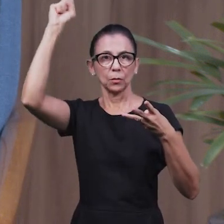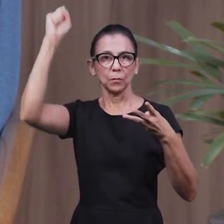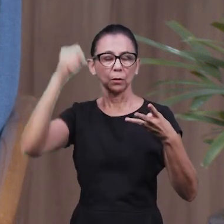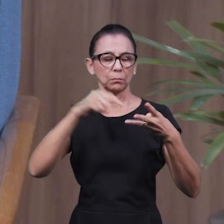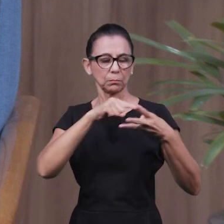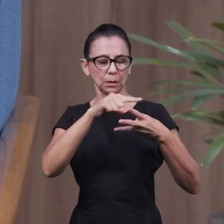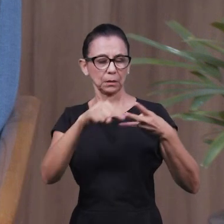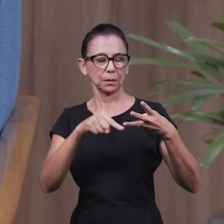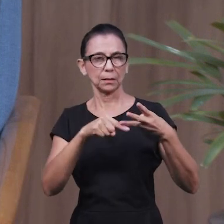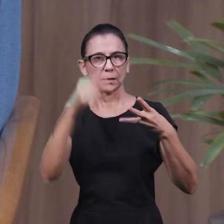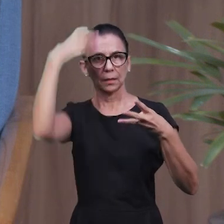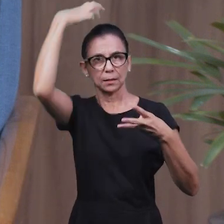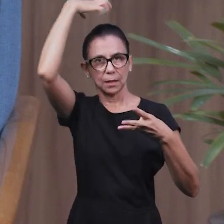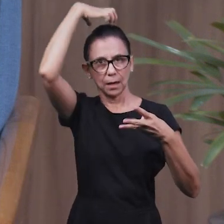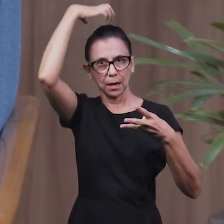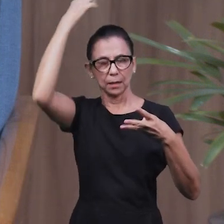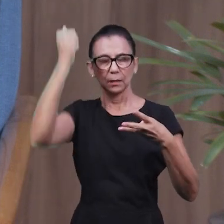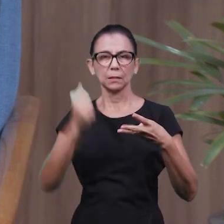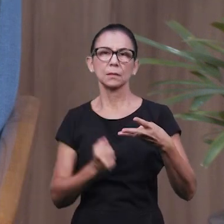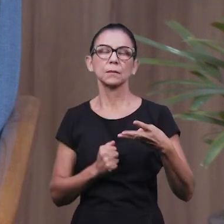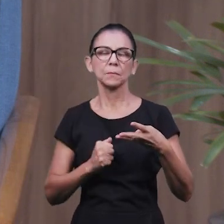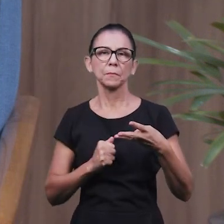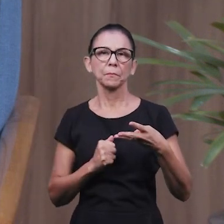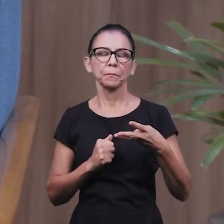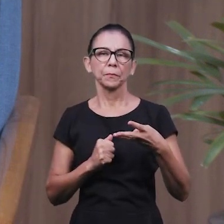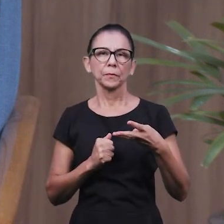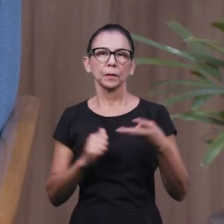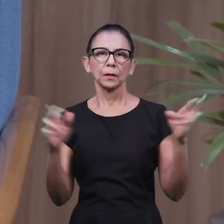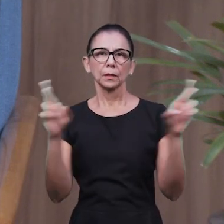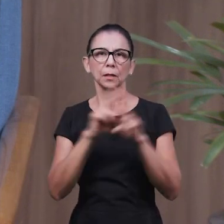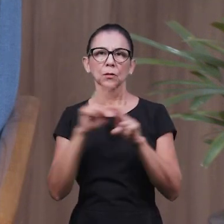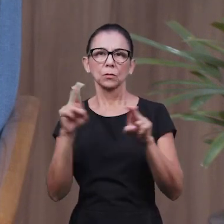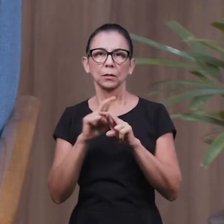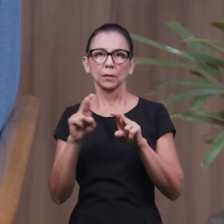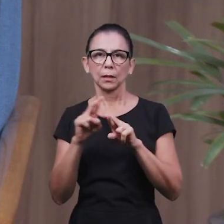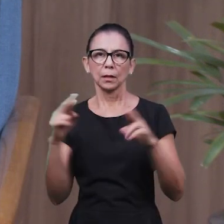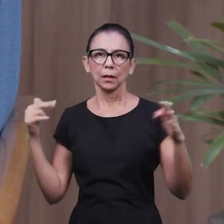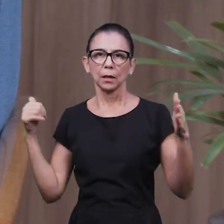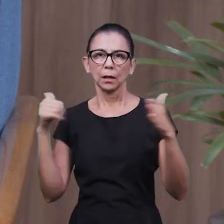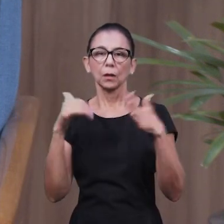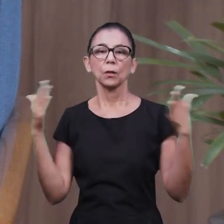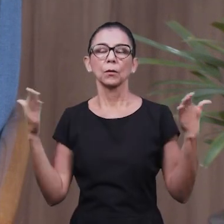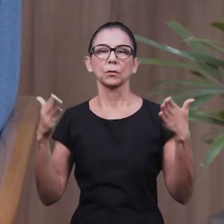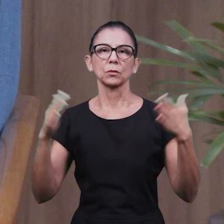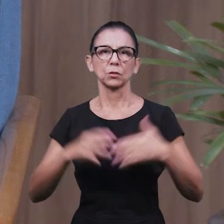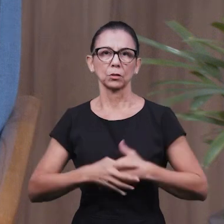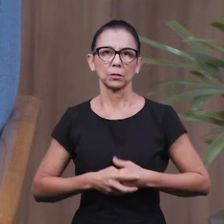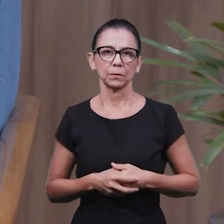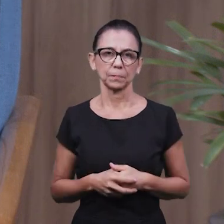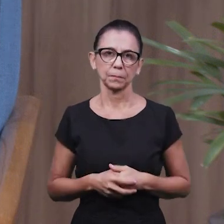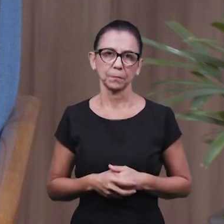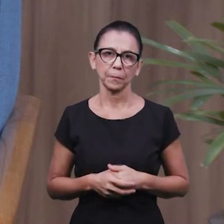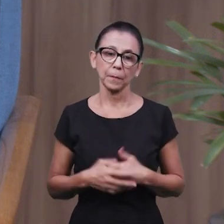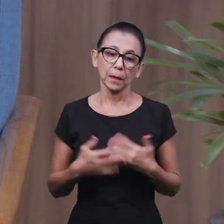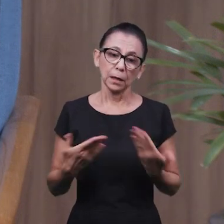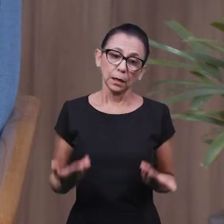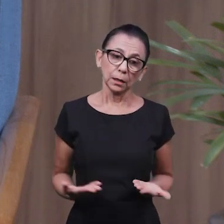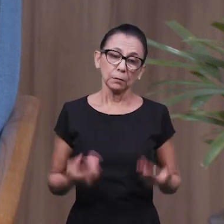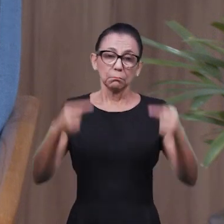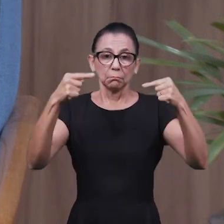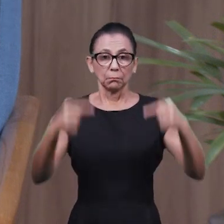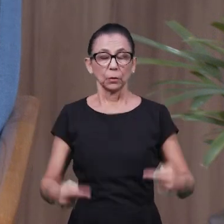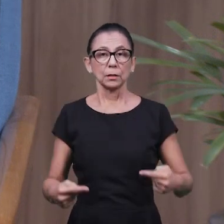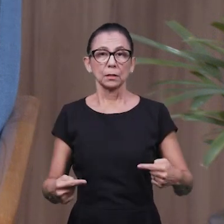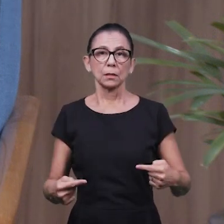proféticas para os nossos dias. E a partir desse pressuposto de que o projeto ele sofre uma